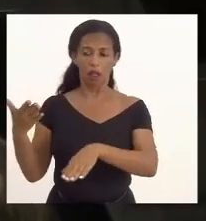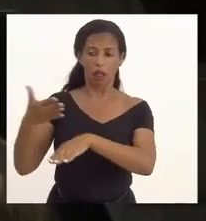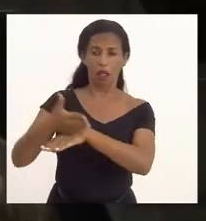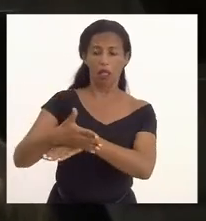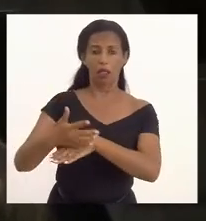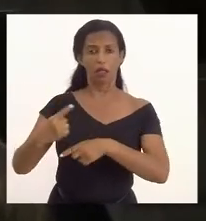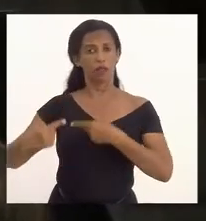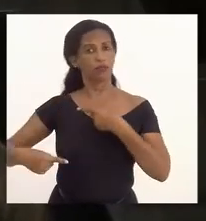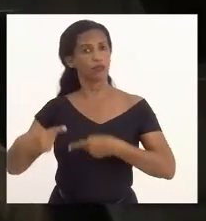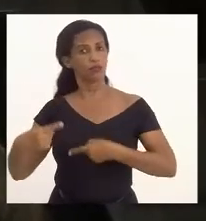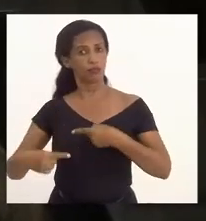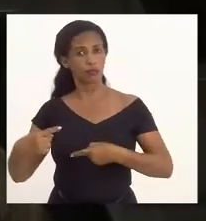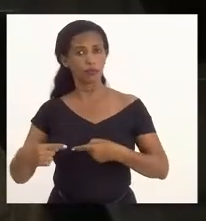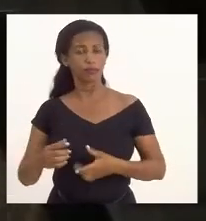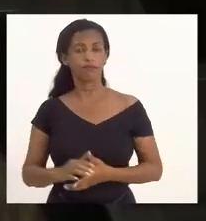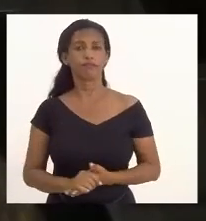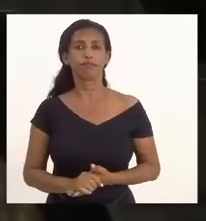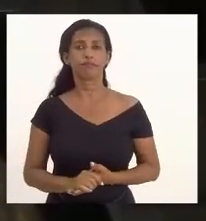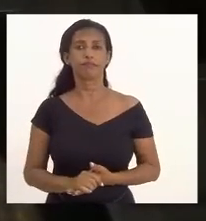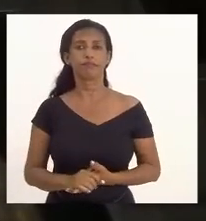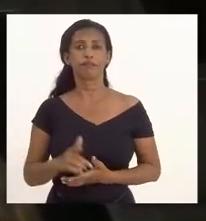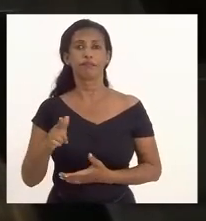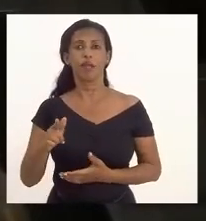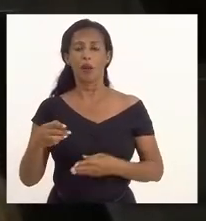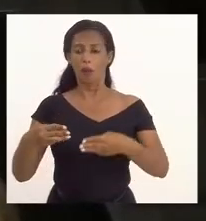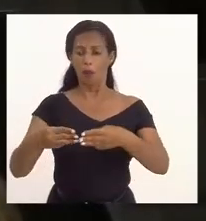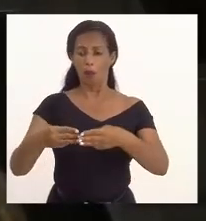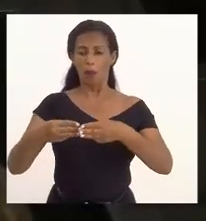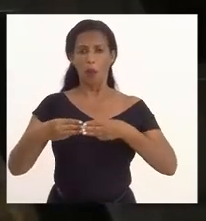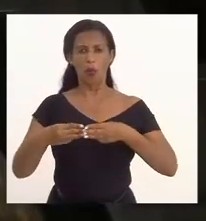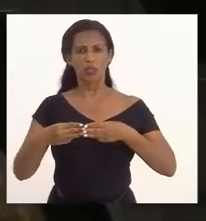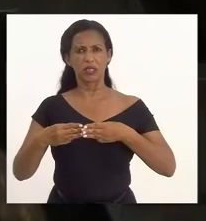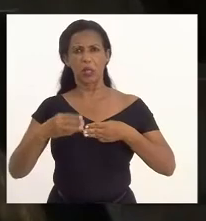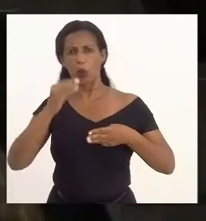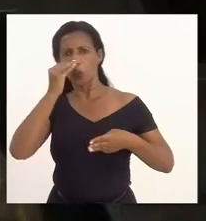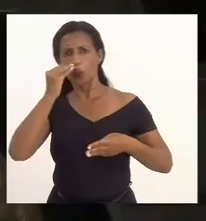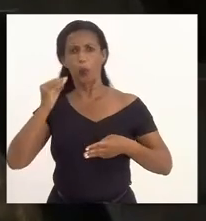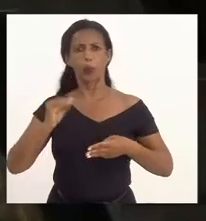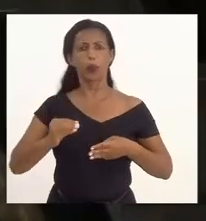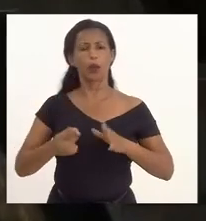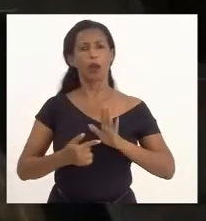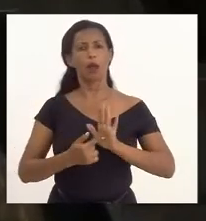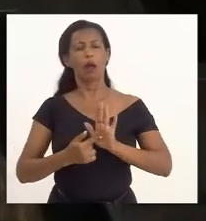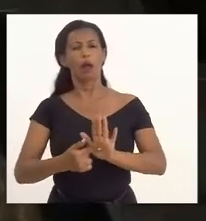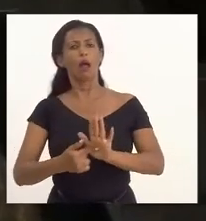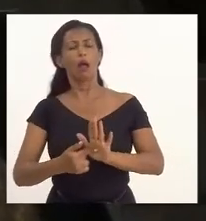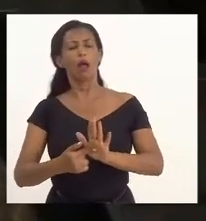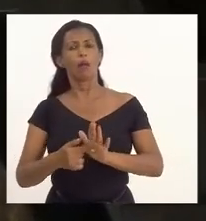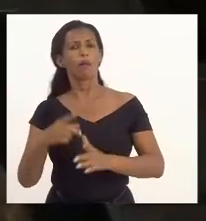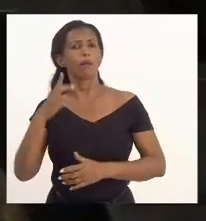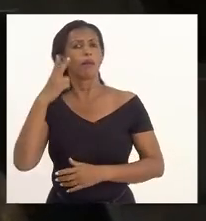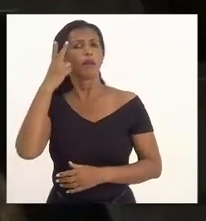em discussão, que é uma moção de repúdio apresentada pela vereadora